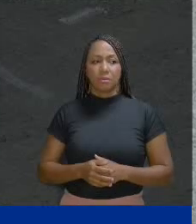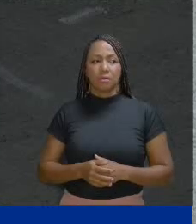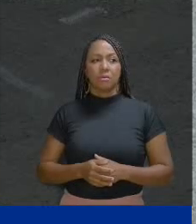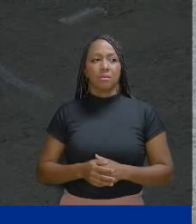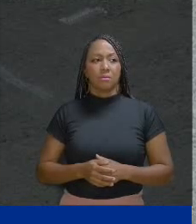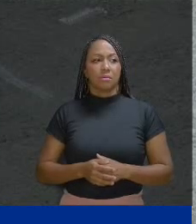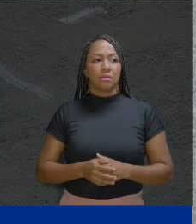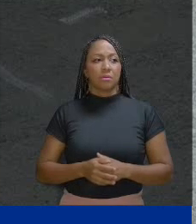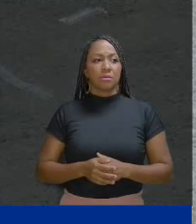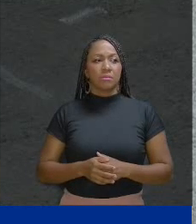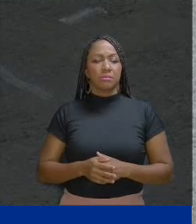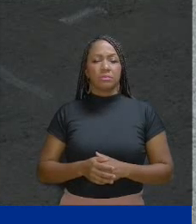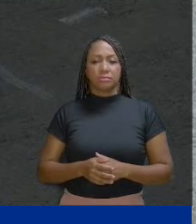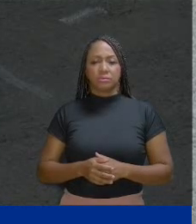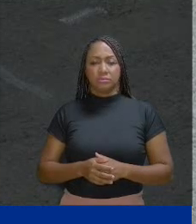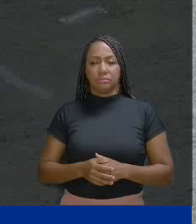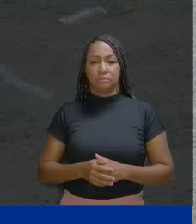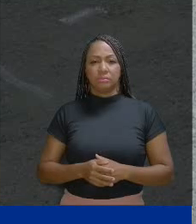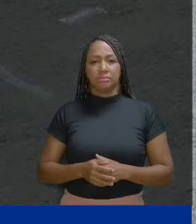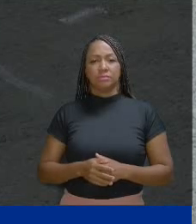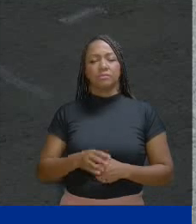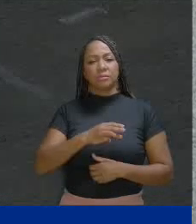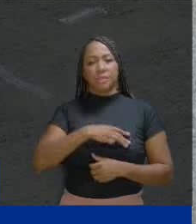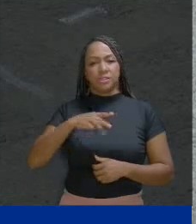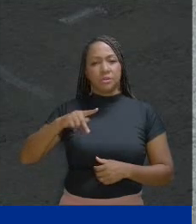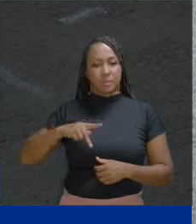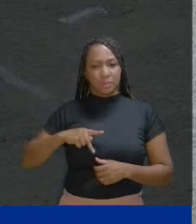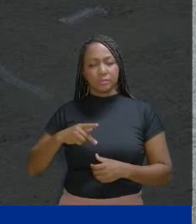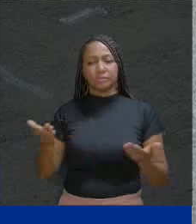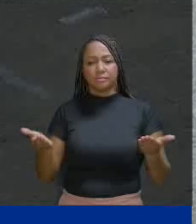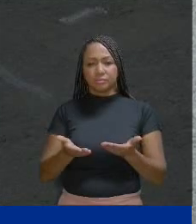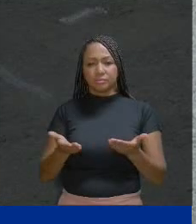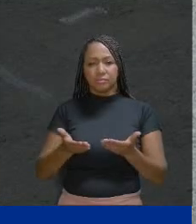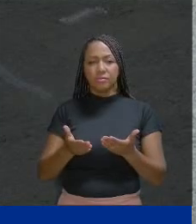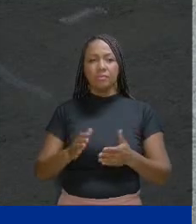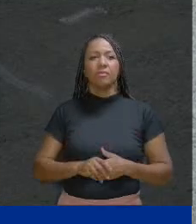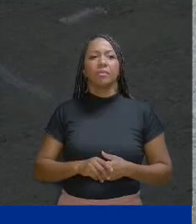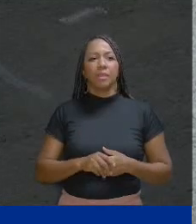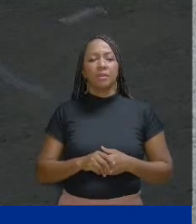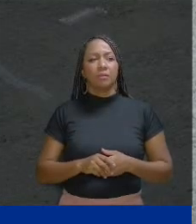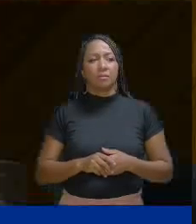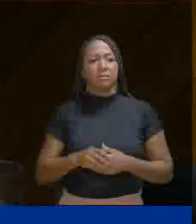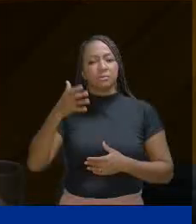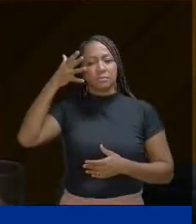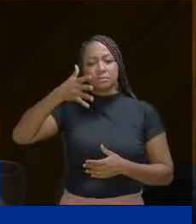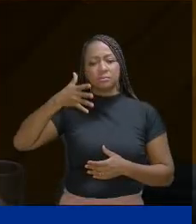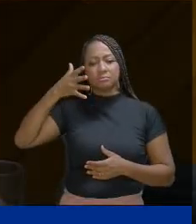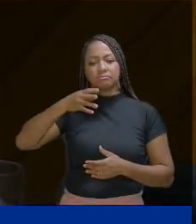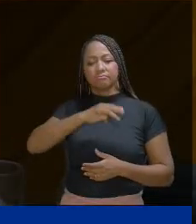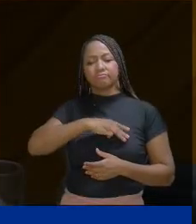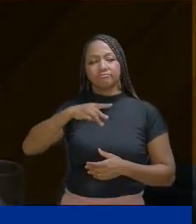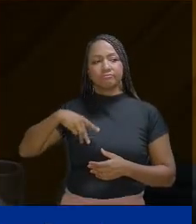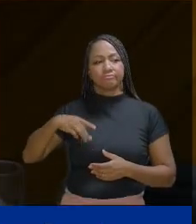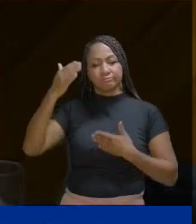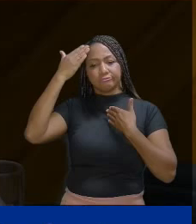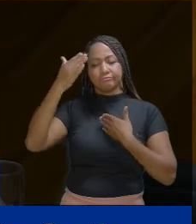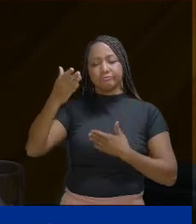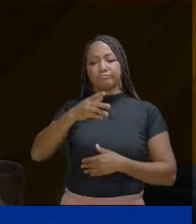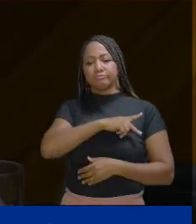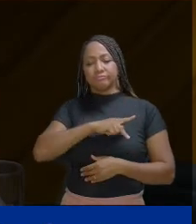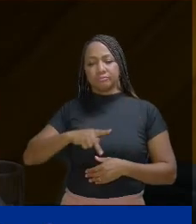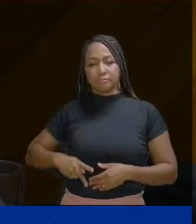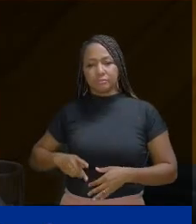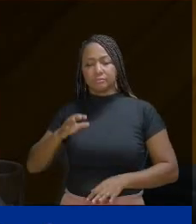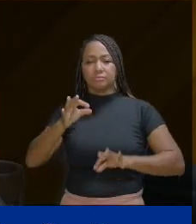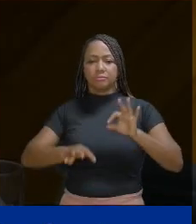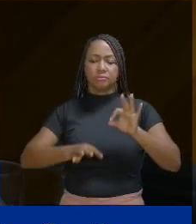a ordem da sustentação oral lá aguardo. Então, passo a palavra ao Ministério Público. Obrigada, senhor presidente. Foco na Procuradora